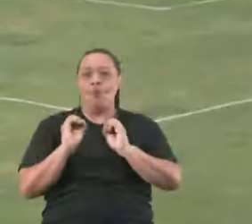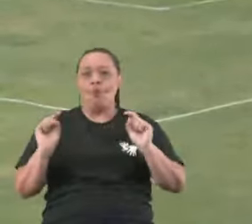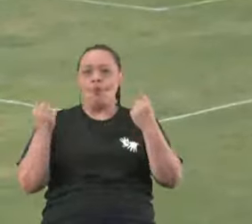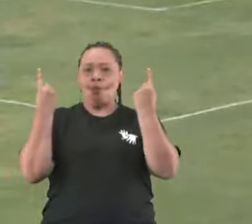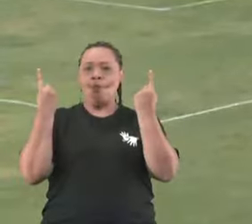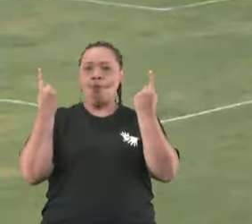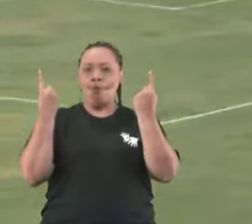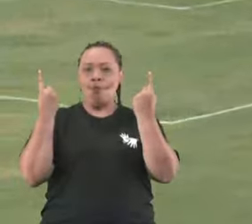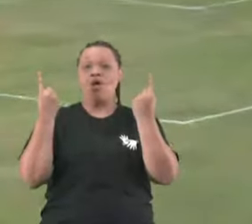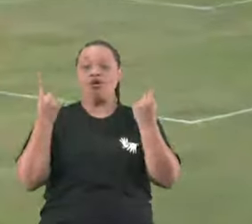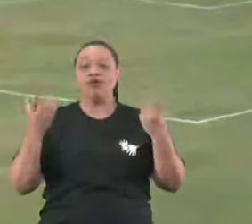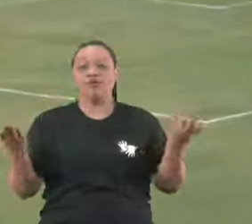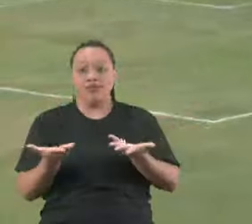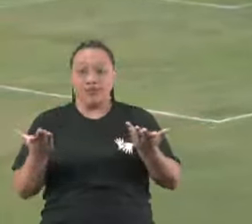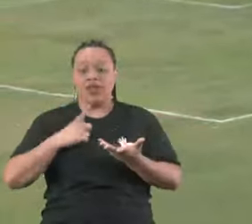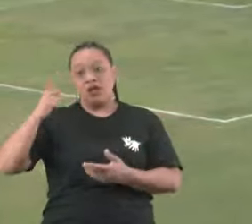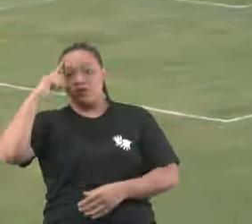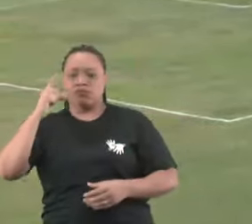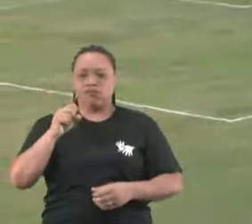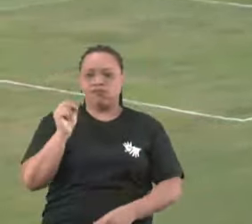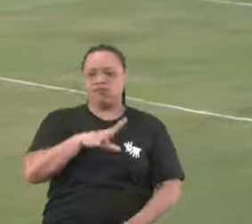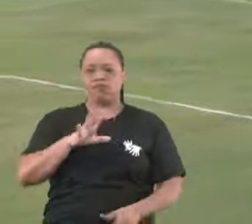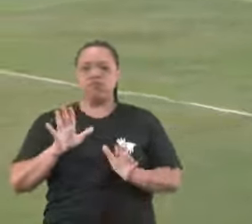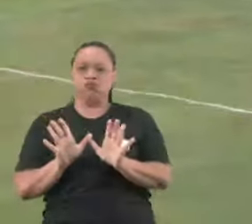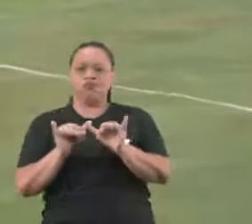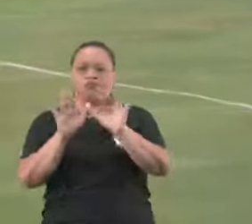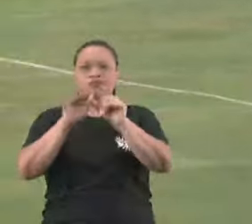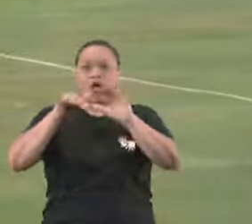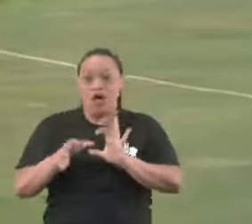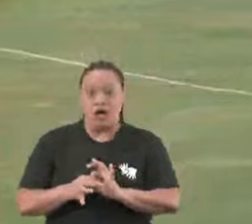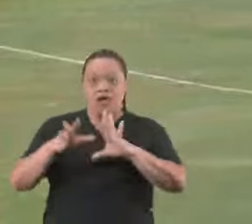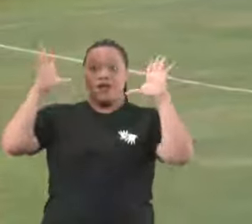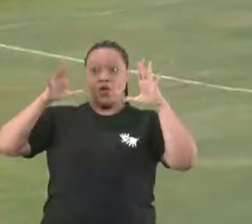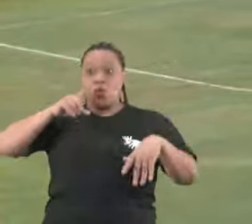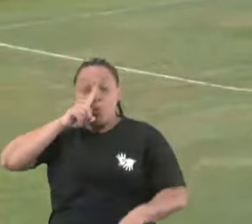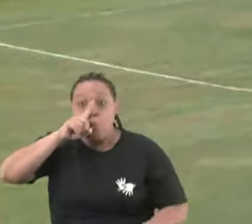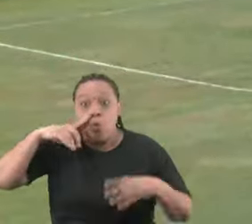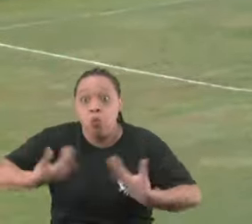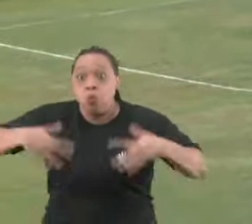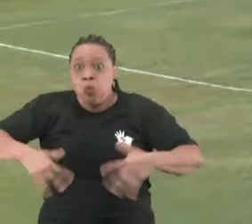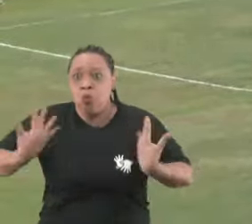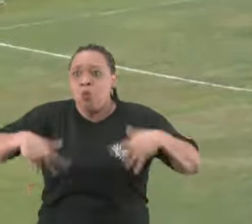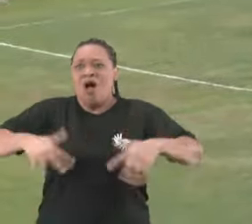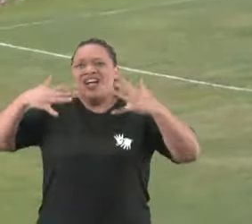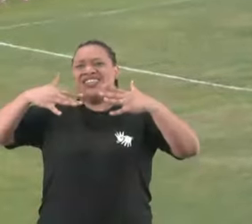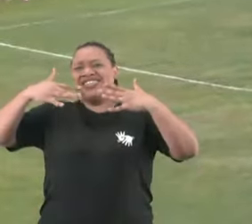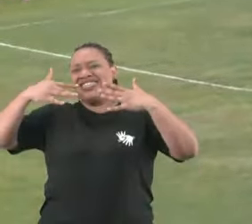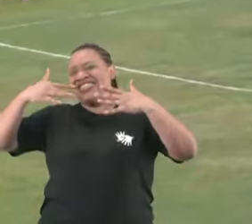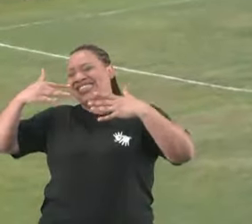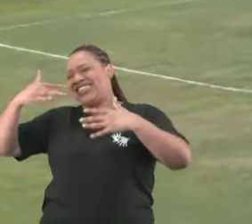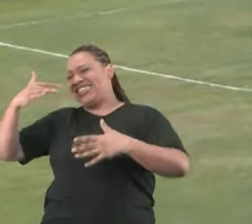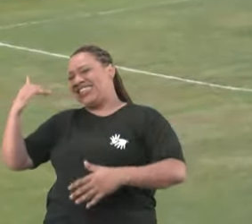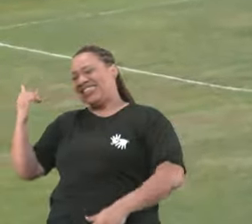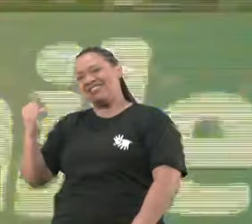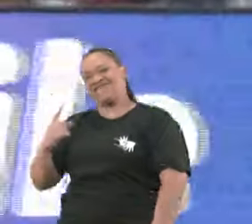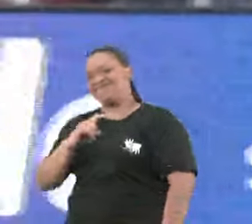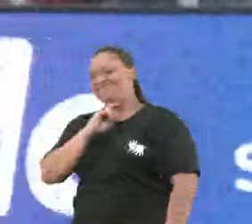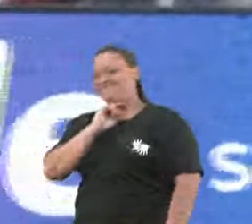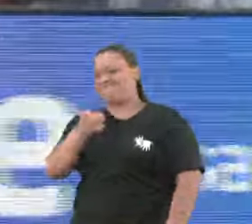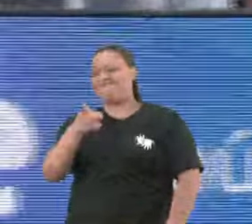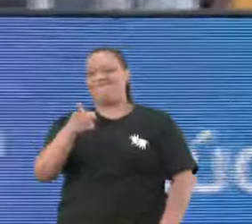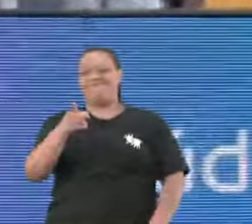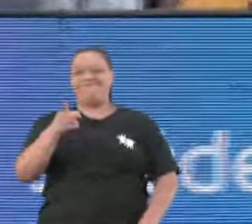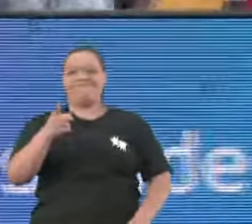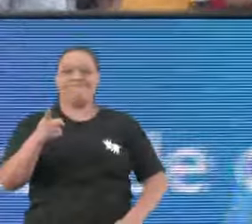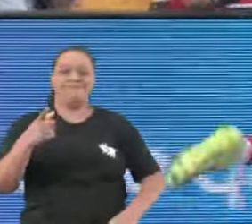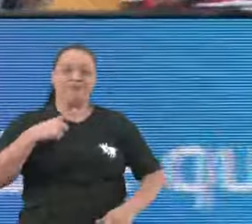Olha o erro do Asa, vem o Hereda com liberdade, sacudiu na área, último toque no corte do Rony